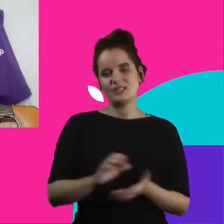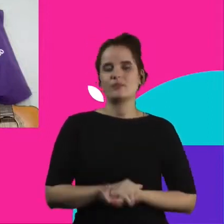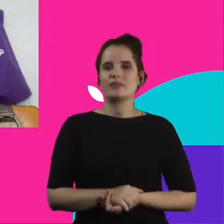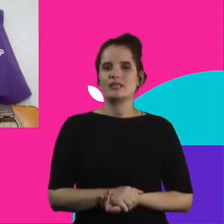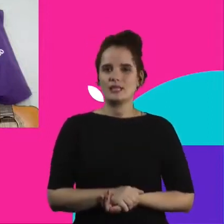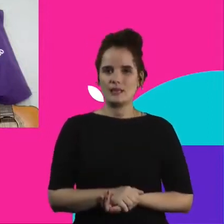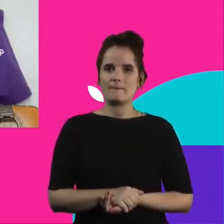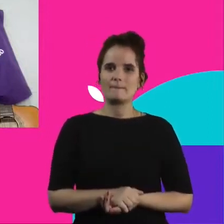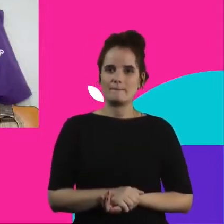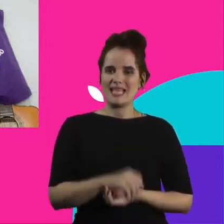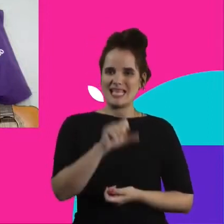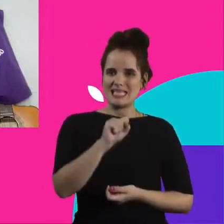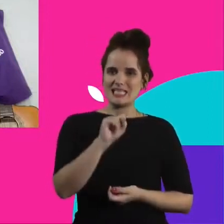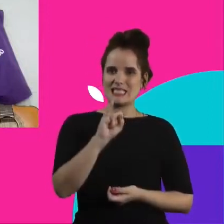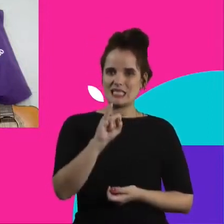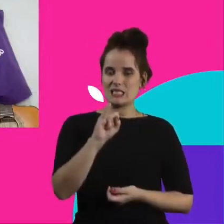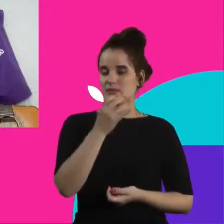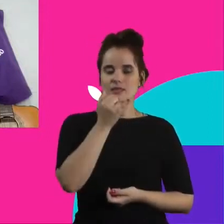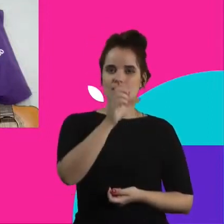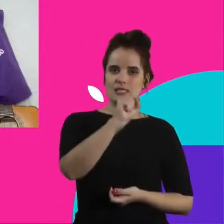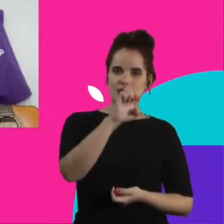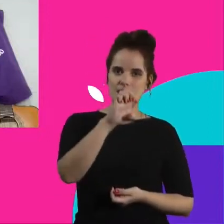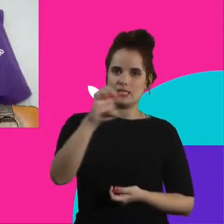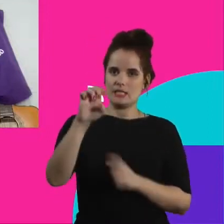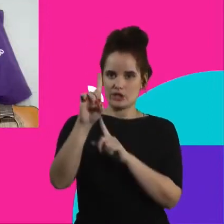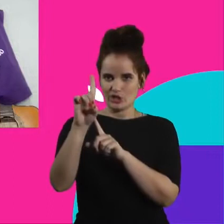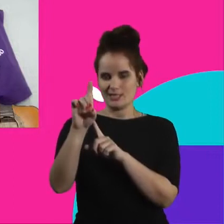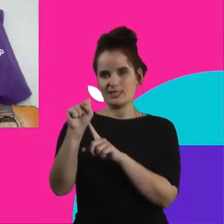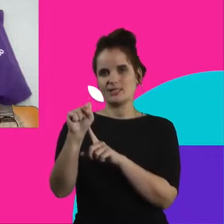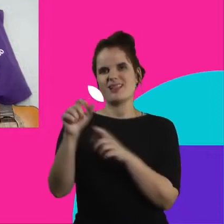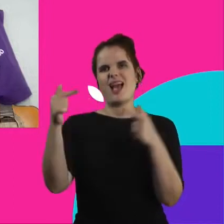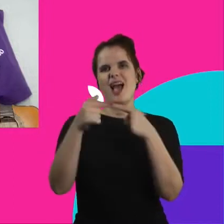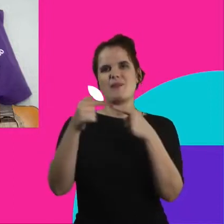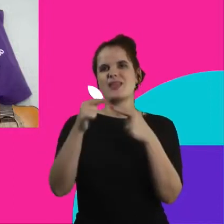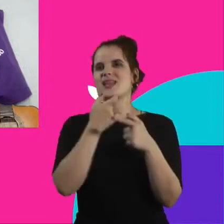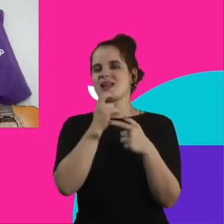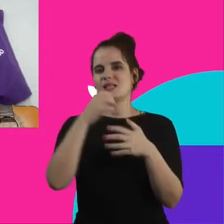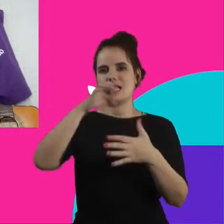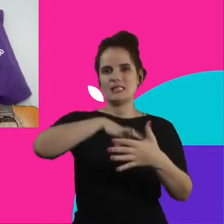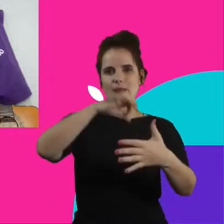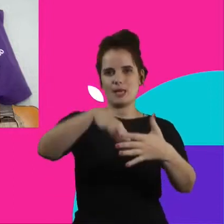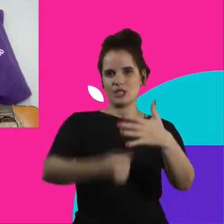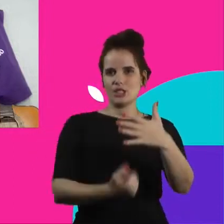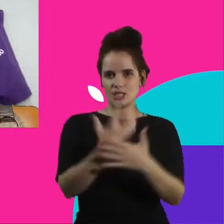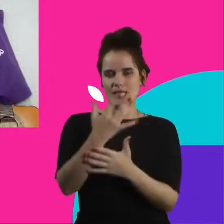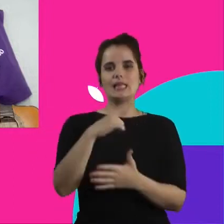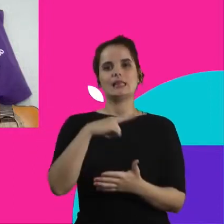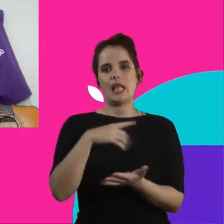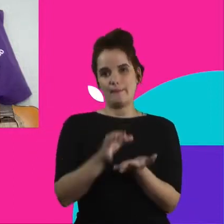que vem de sementes em inglês, emerge como um movimento global que tem sim uma moeda,